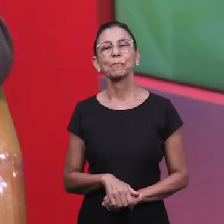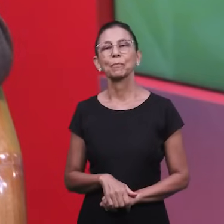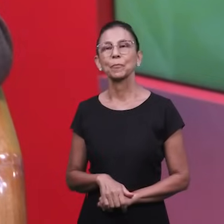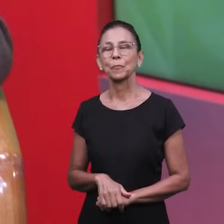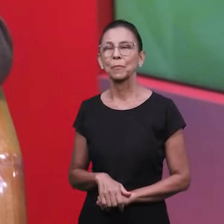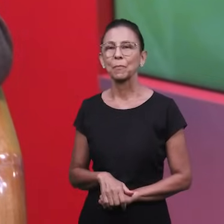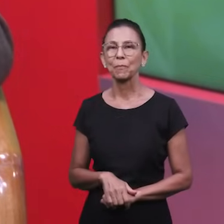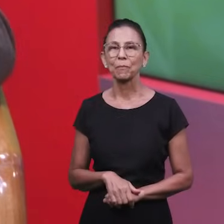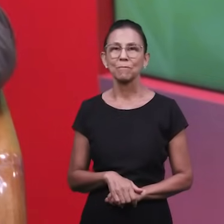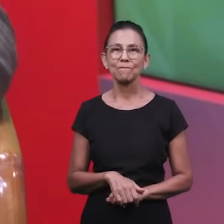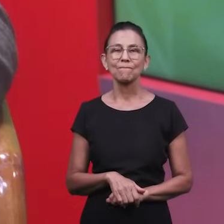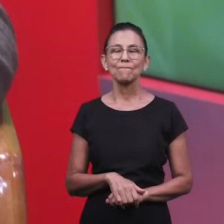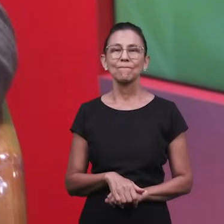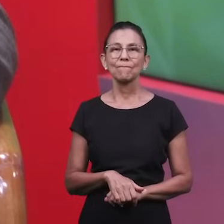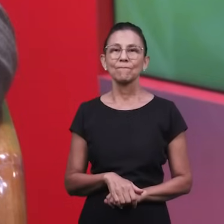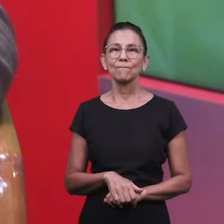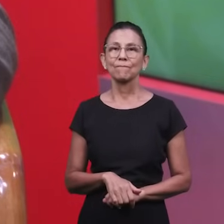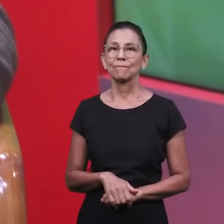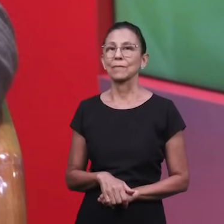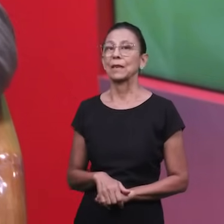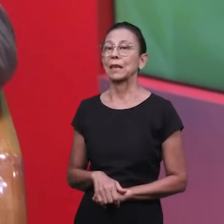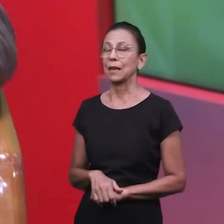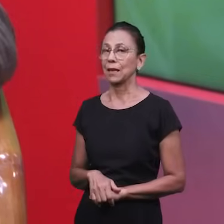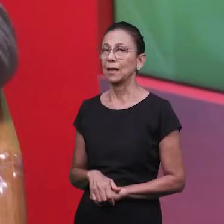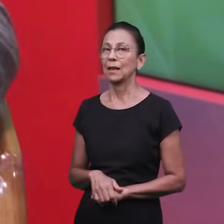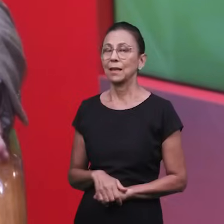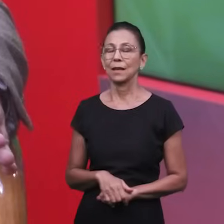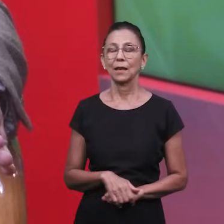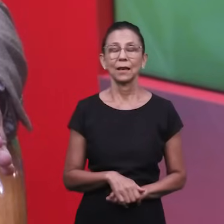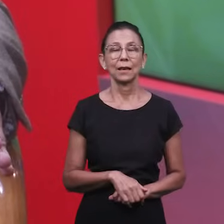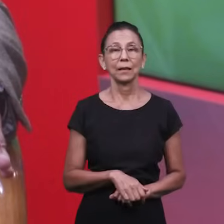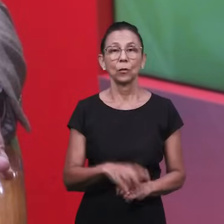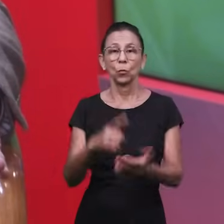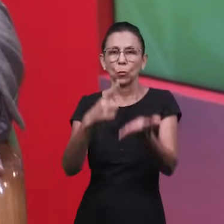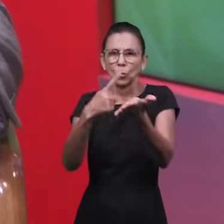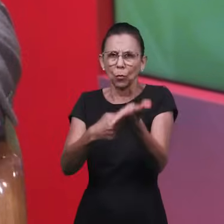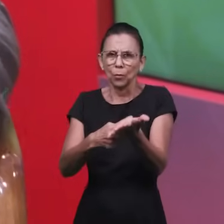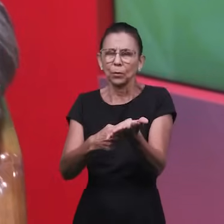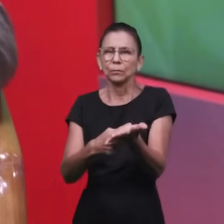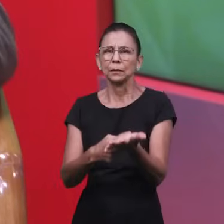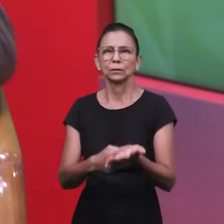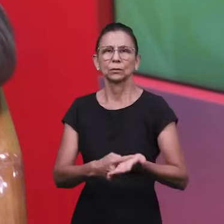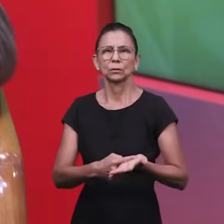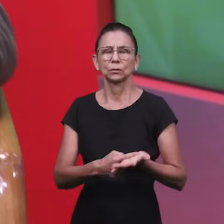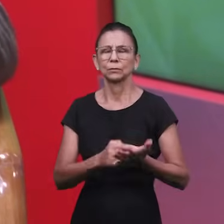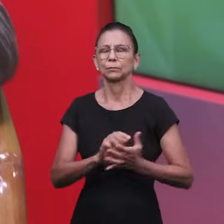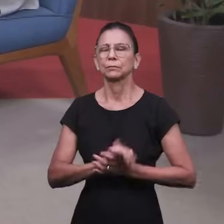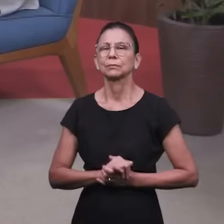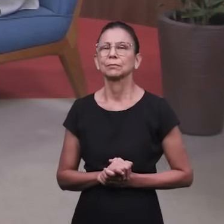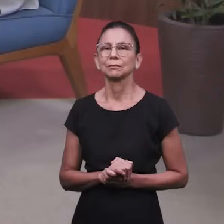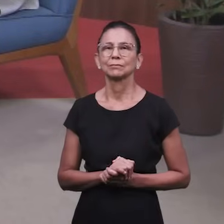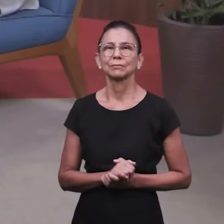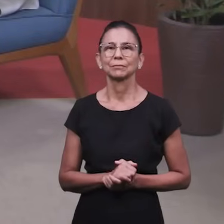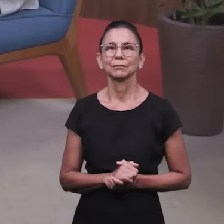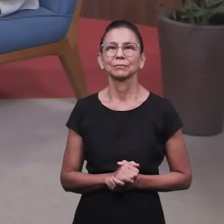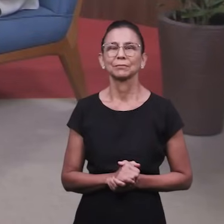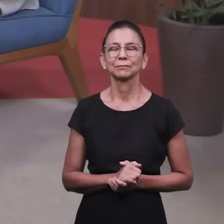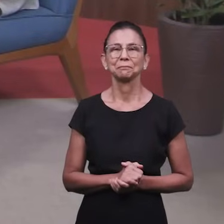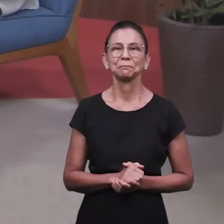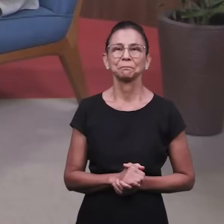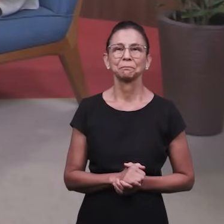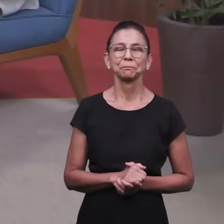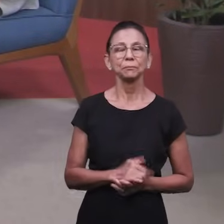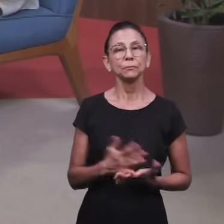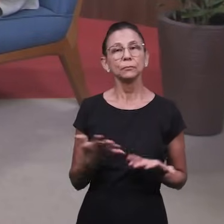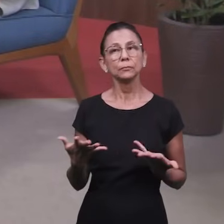É a esposa. É a esposa. Porque o compromisso está selado. Exatamente. Não tem mais volta.